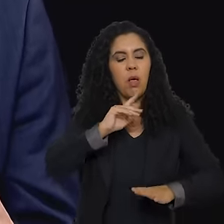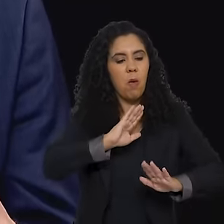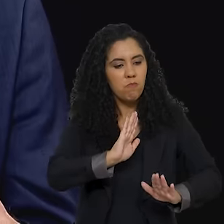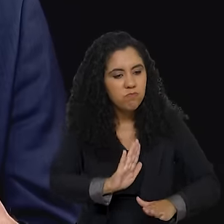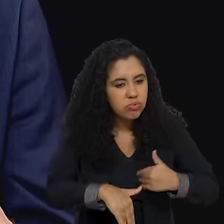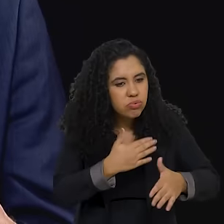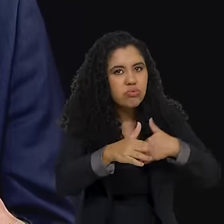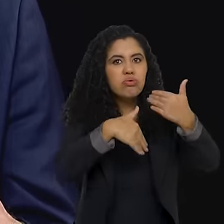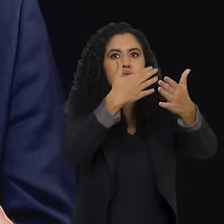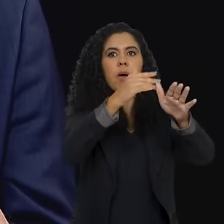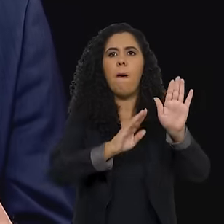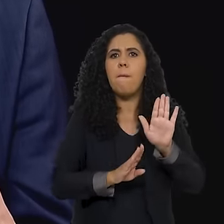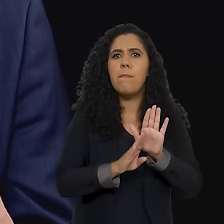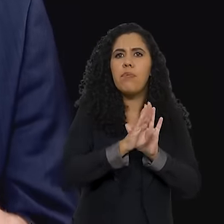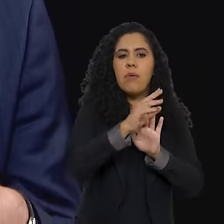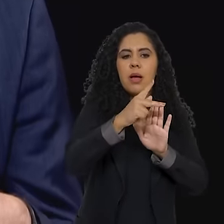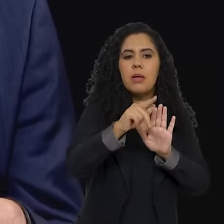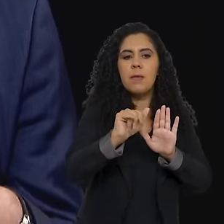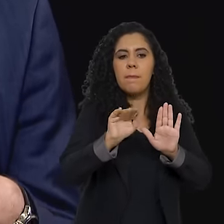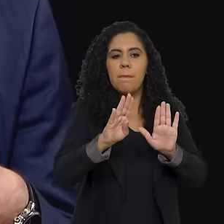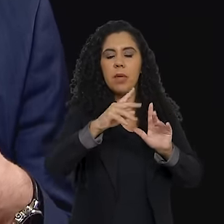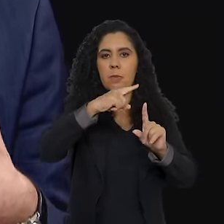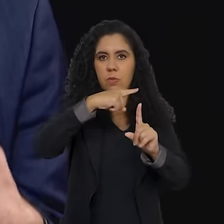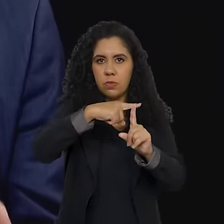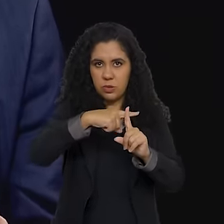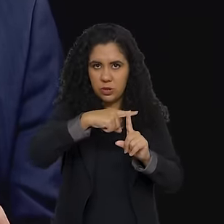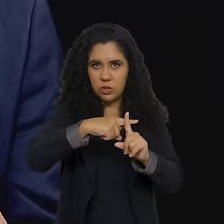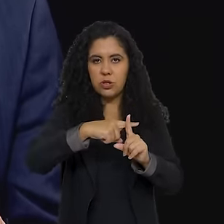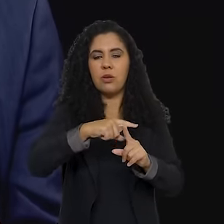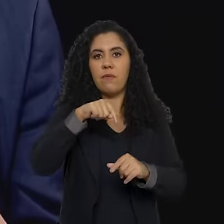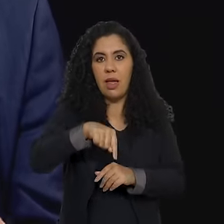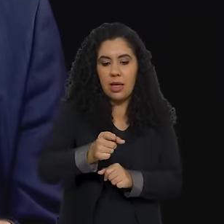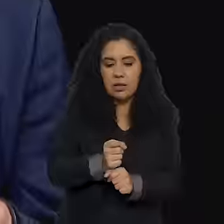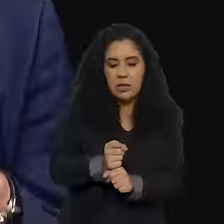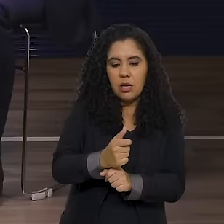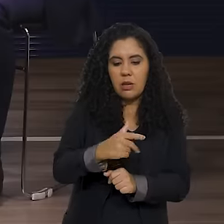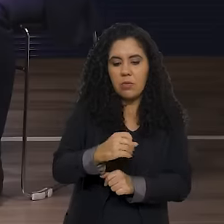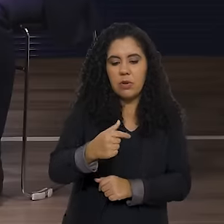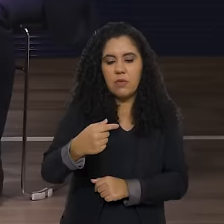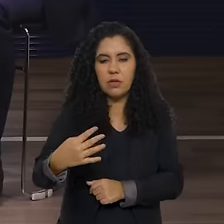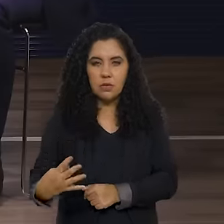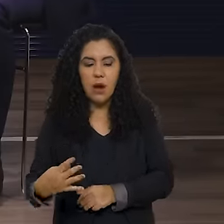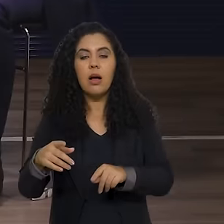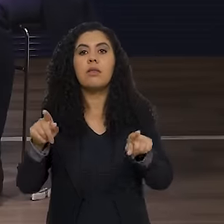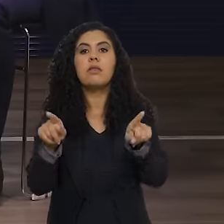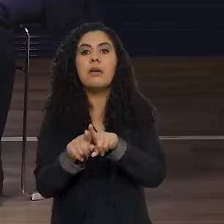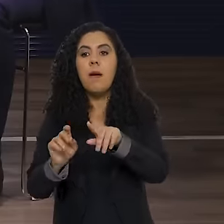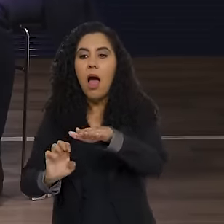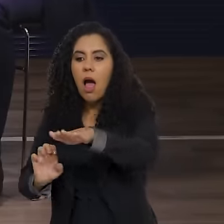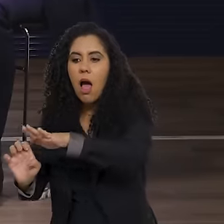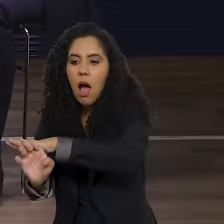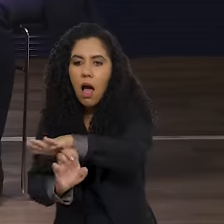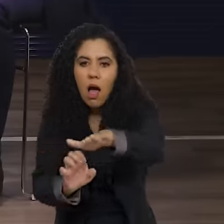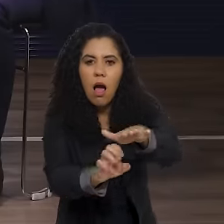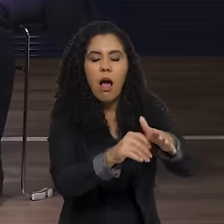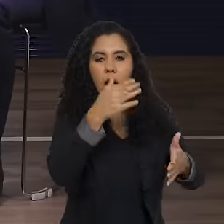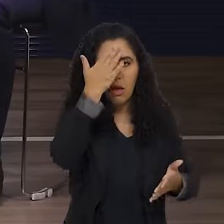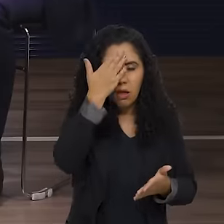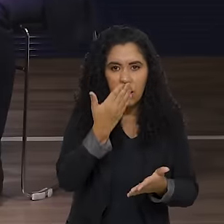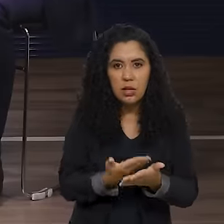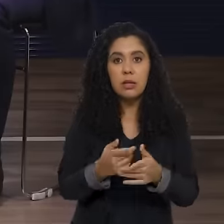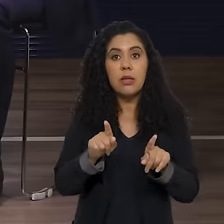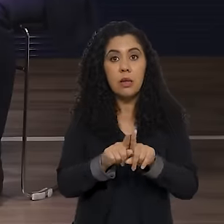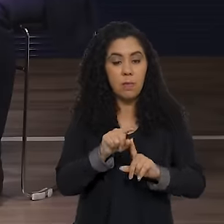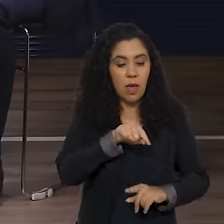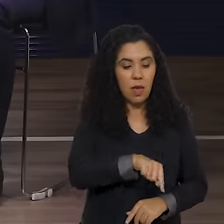ter um desempenho do PIB positivo esse ano. E as empresas não só estão acreditando, como estão